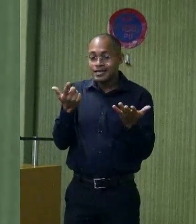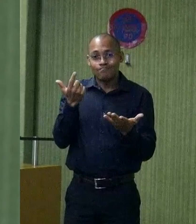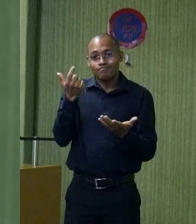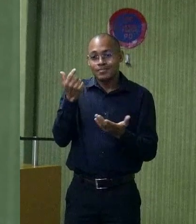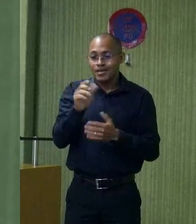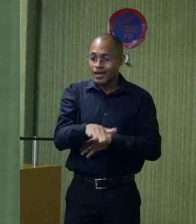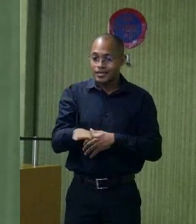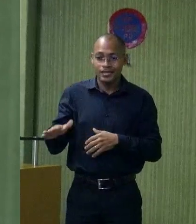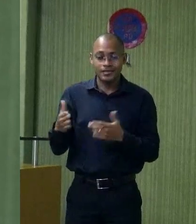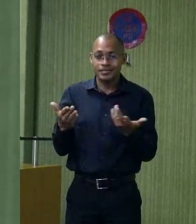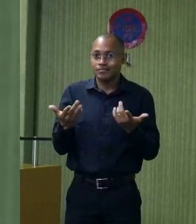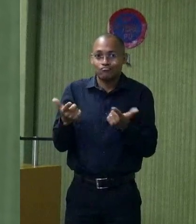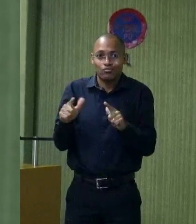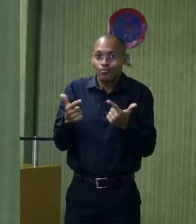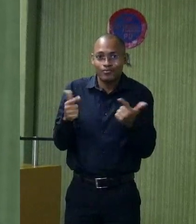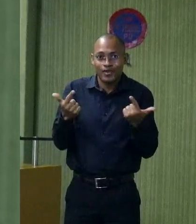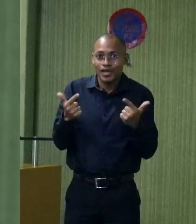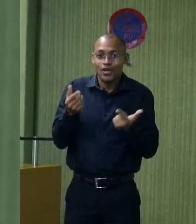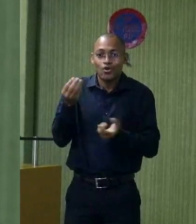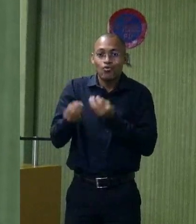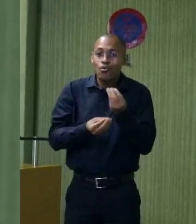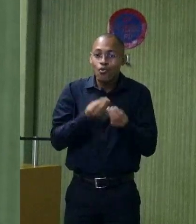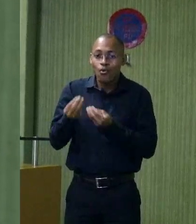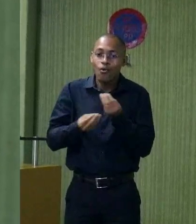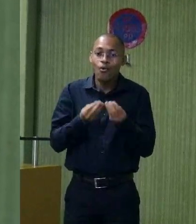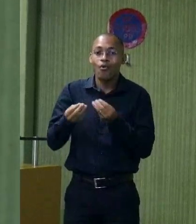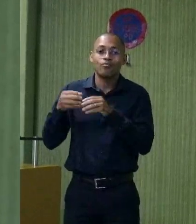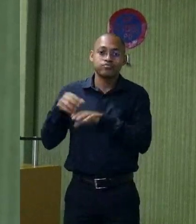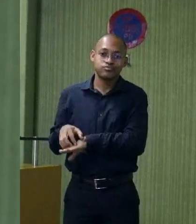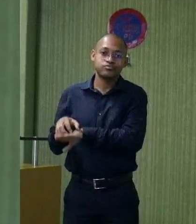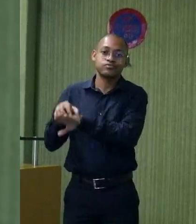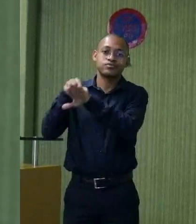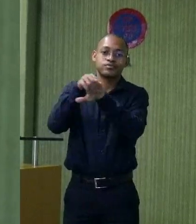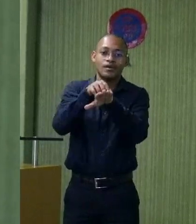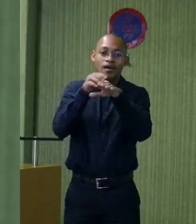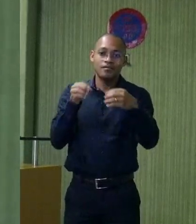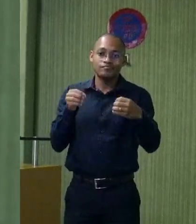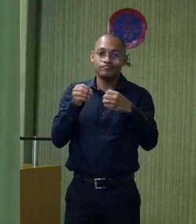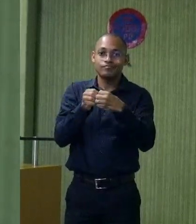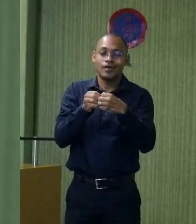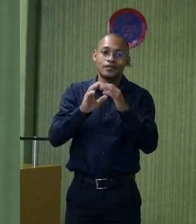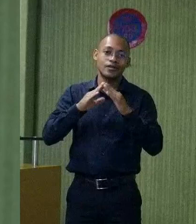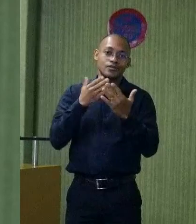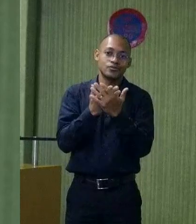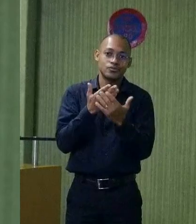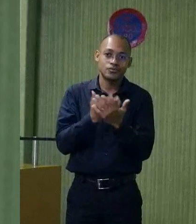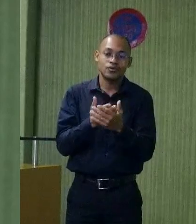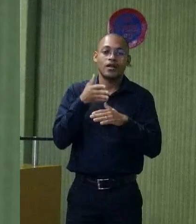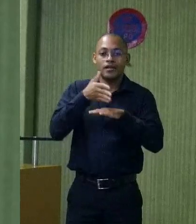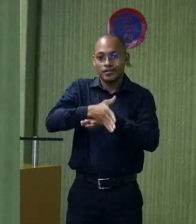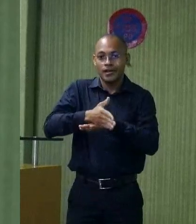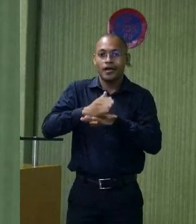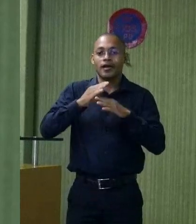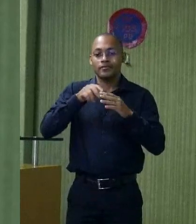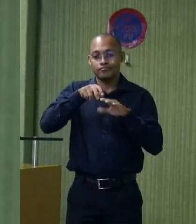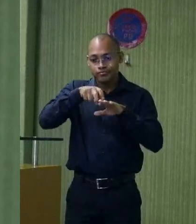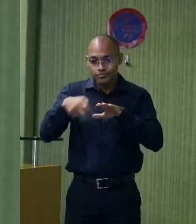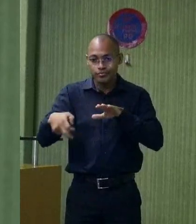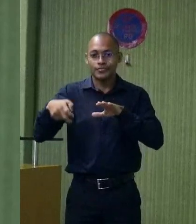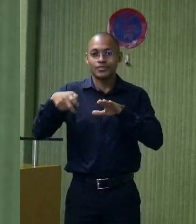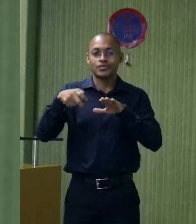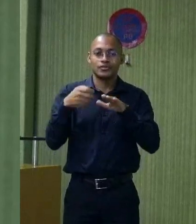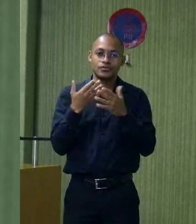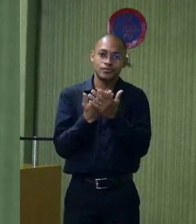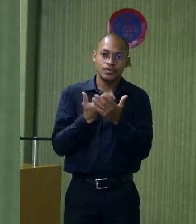nem o transporte eh escolar tem como chegar perto da da da escola para poder as crianças descerem até